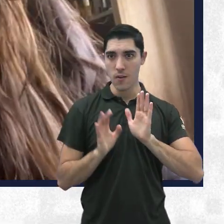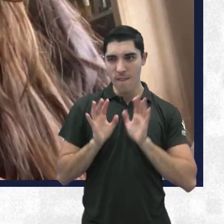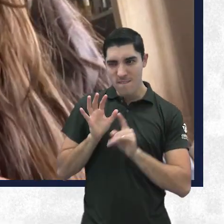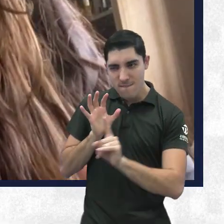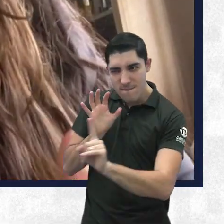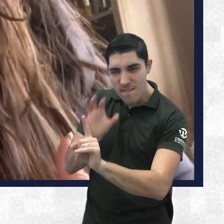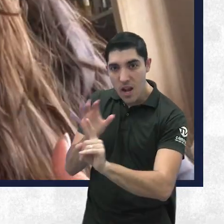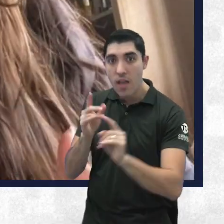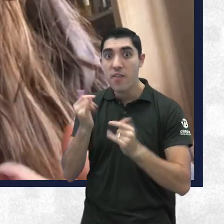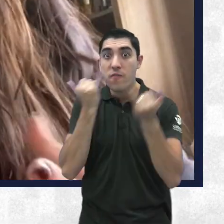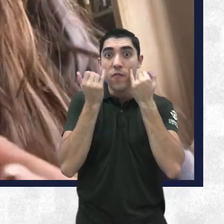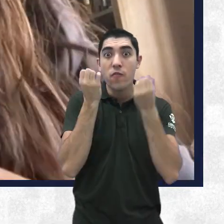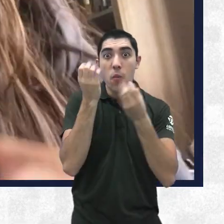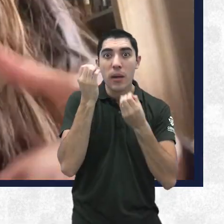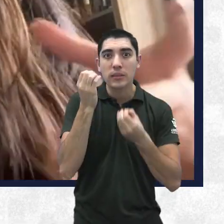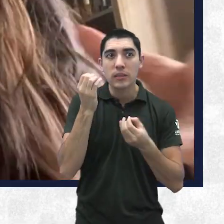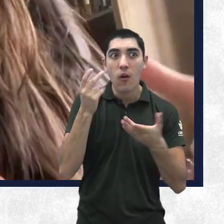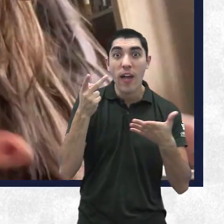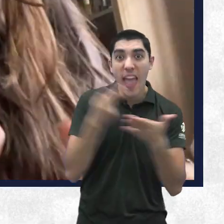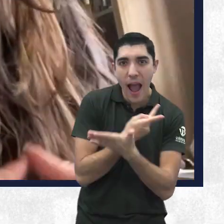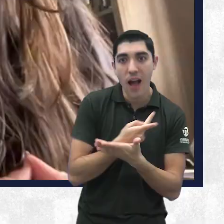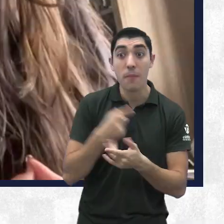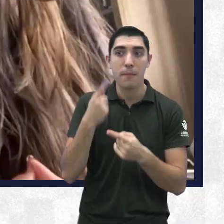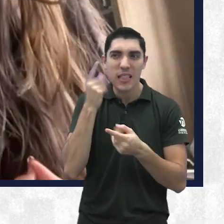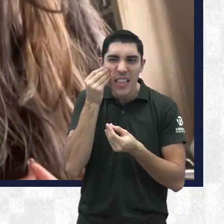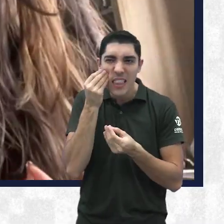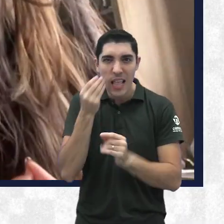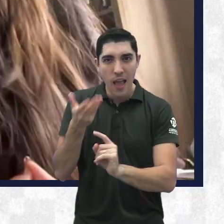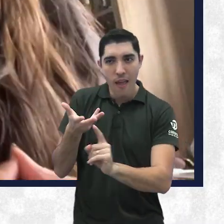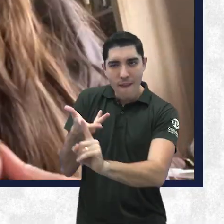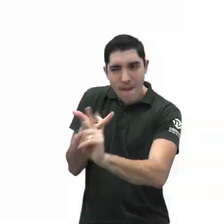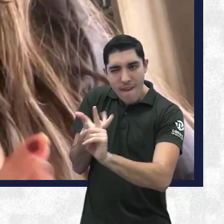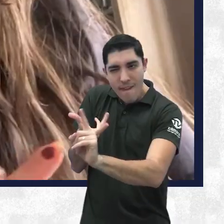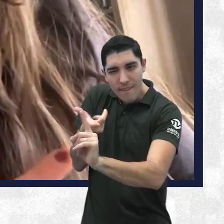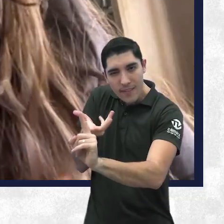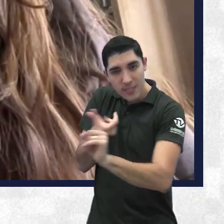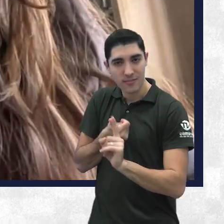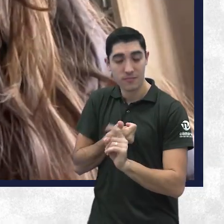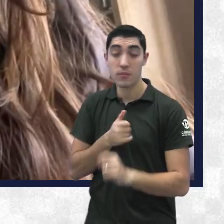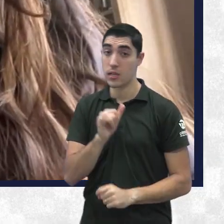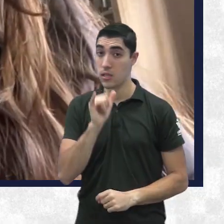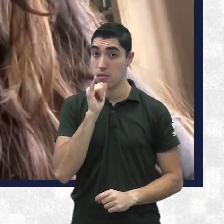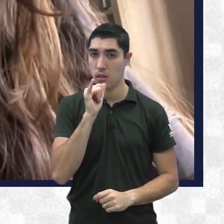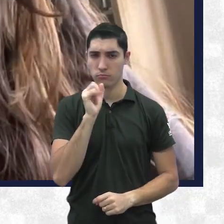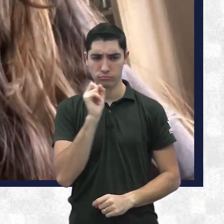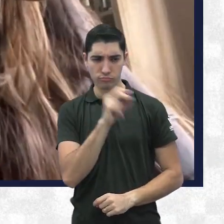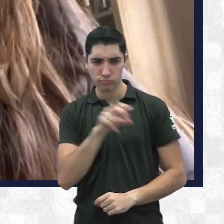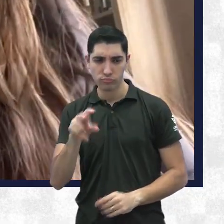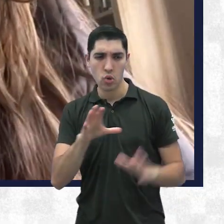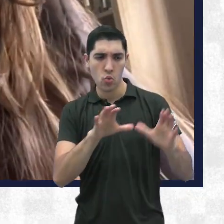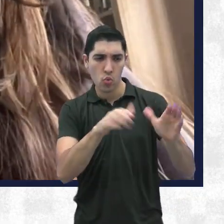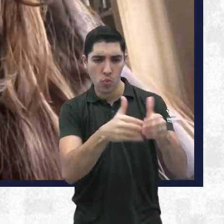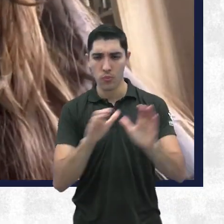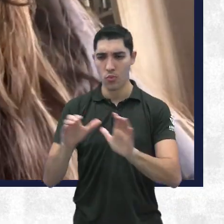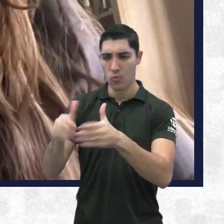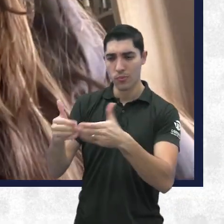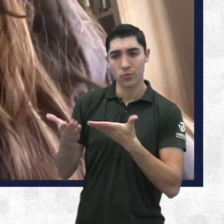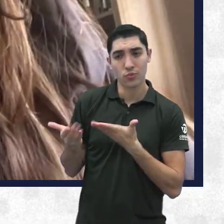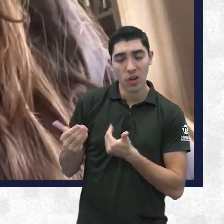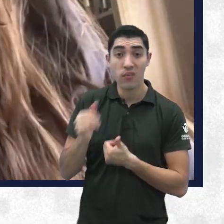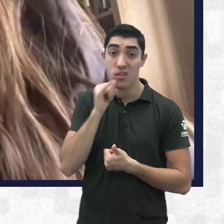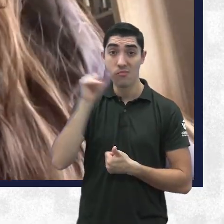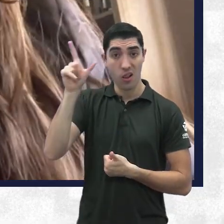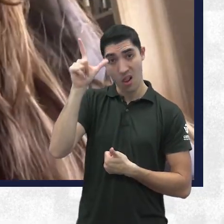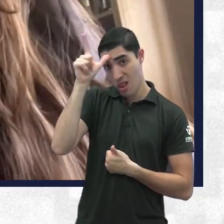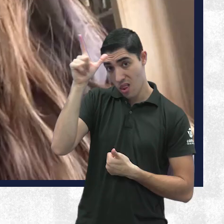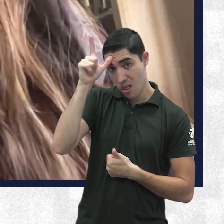isso, para desinformar, para trazer eles para certos movimentos. Então, a gente vê movimentos de jovens ocorrendo